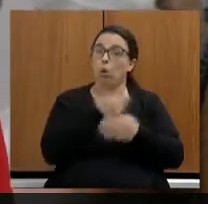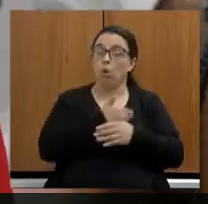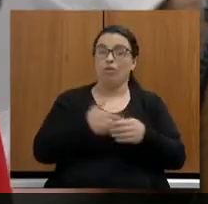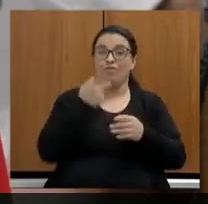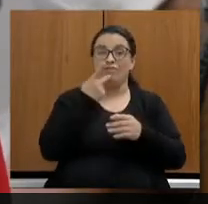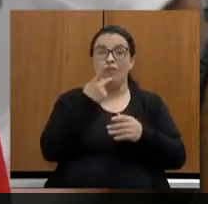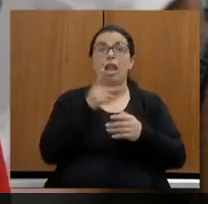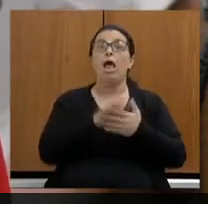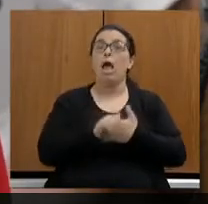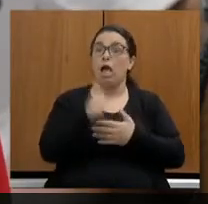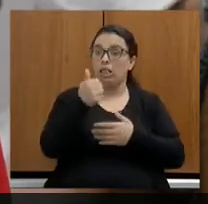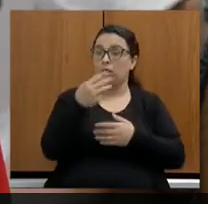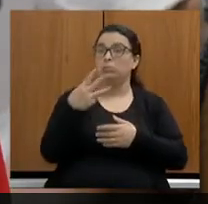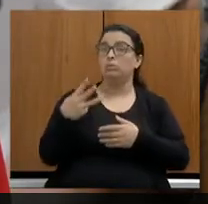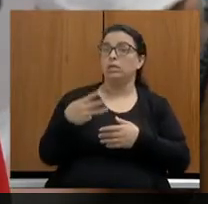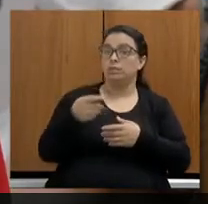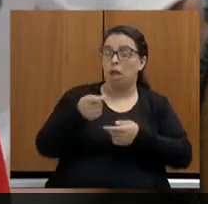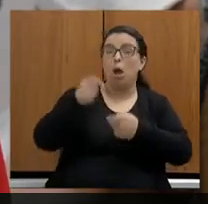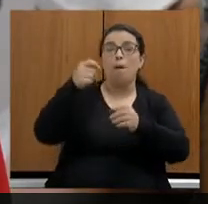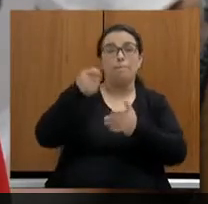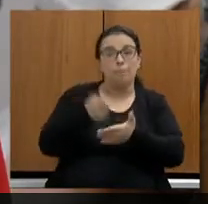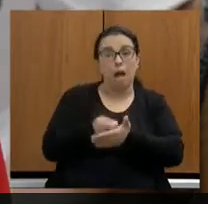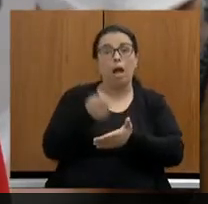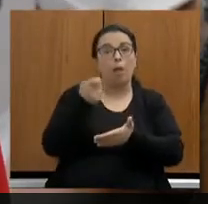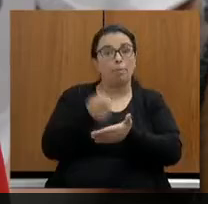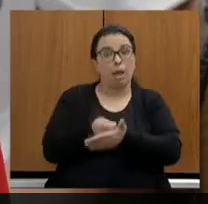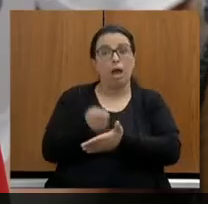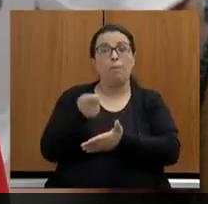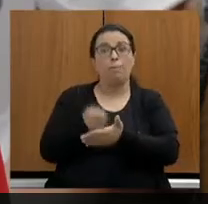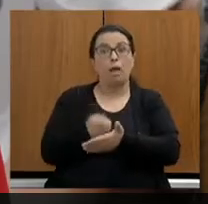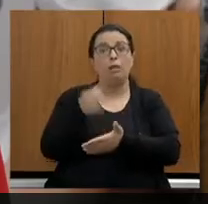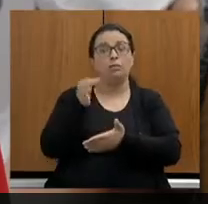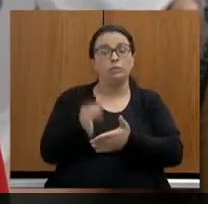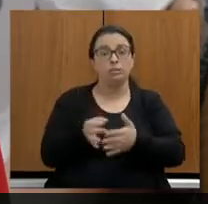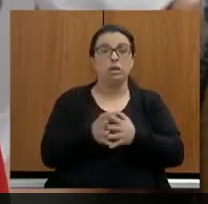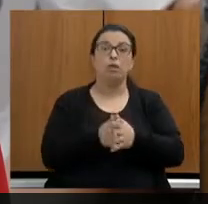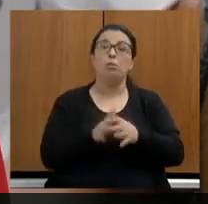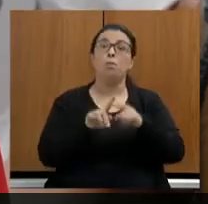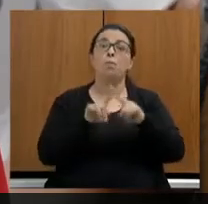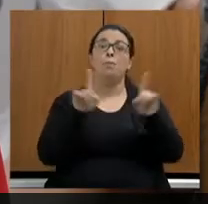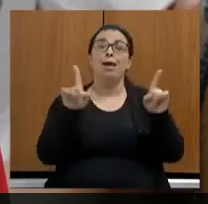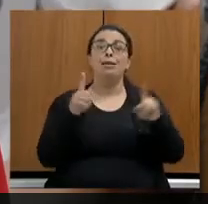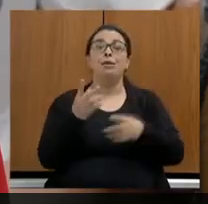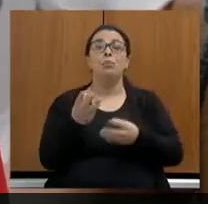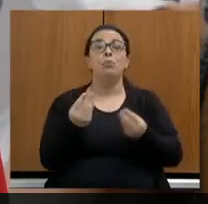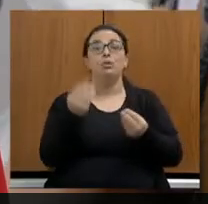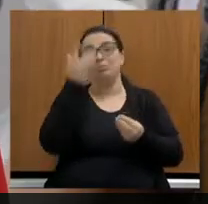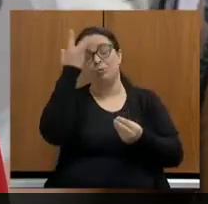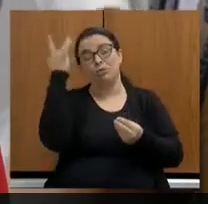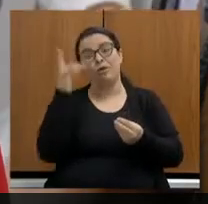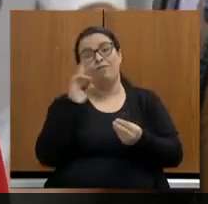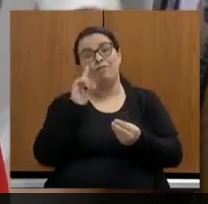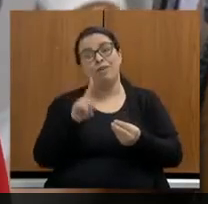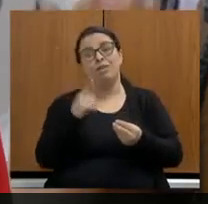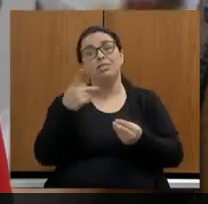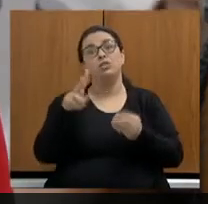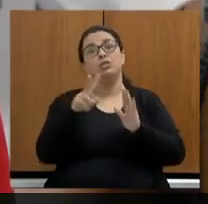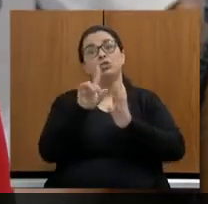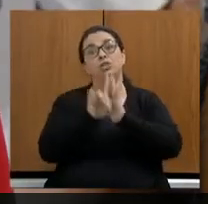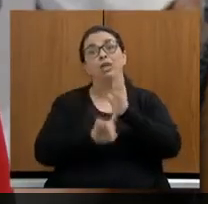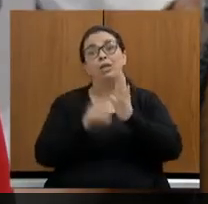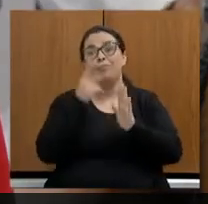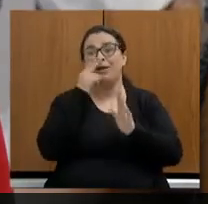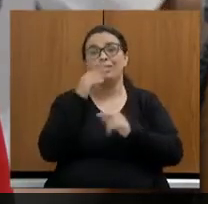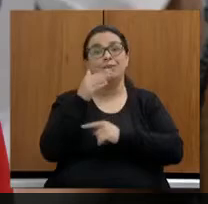férias-prêmio tem muita gente com dificuldade entender vendo que do seu direito está sendo reduzido à metade daquilo que deveria de